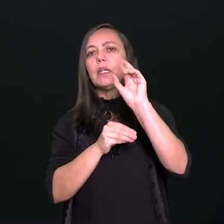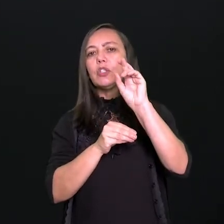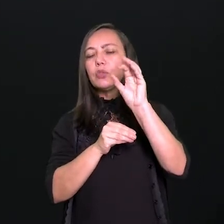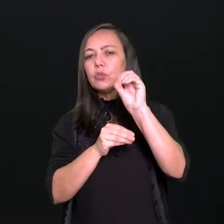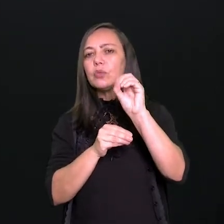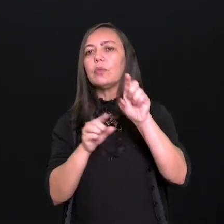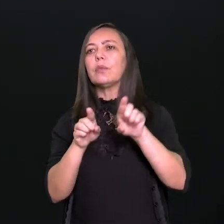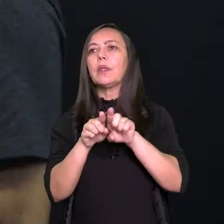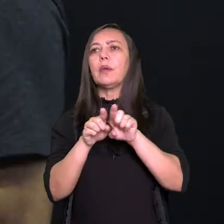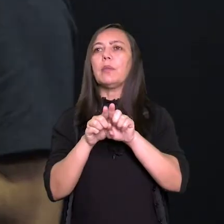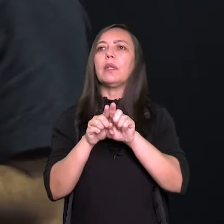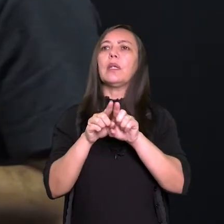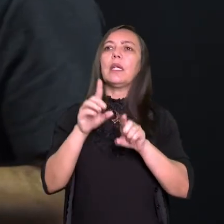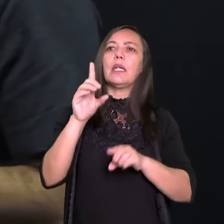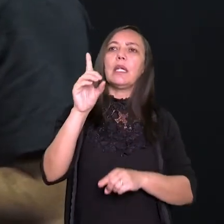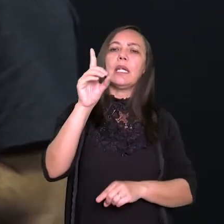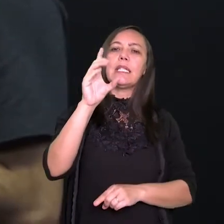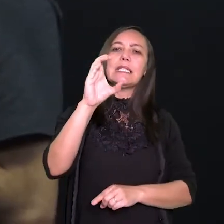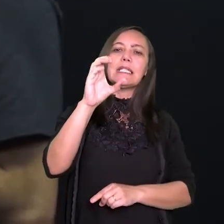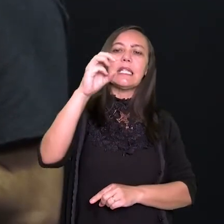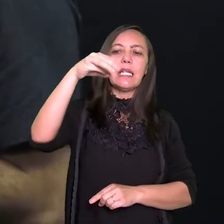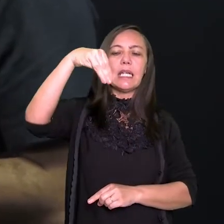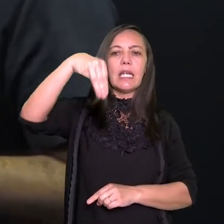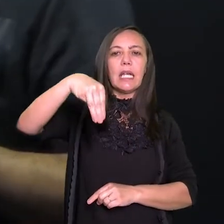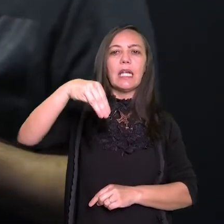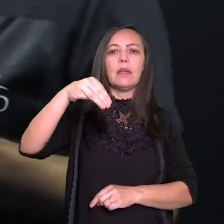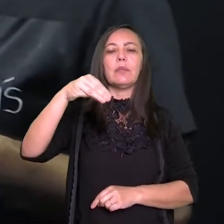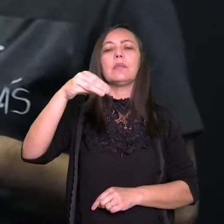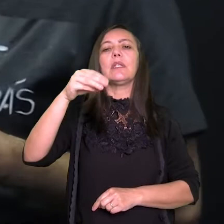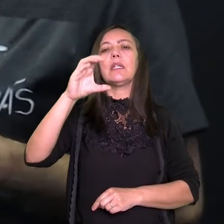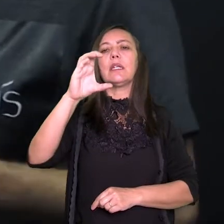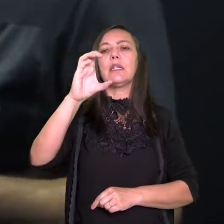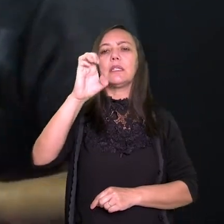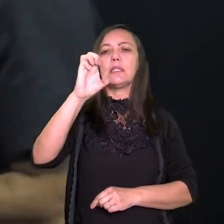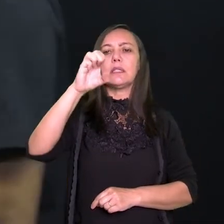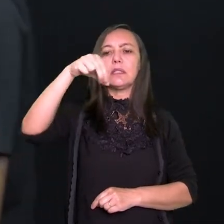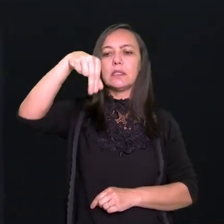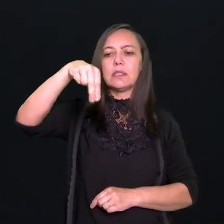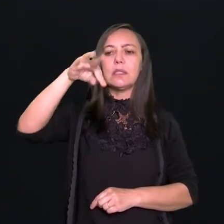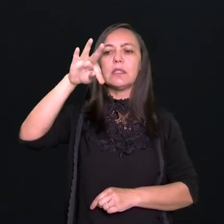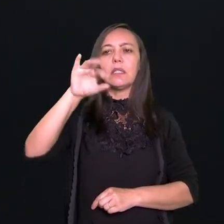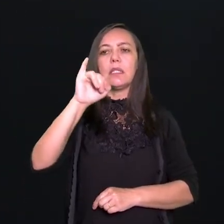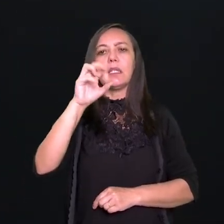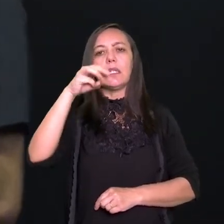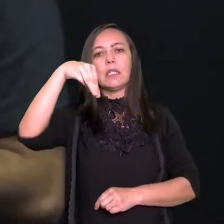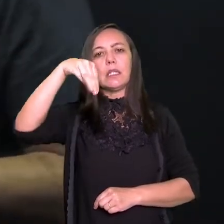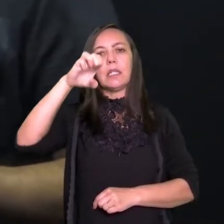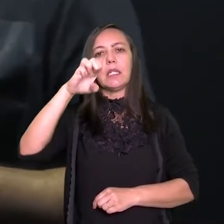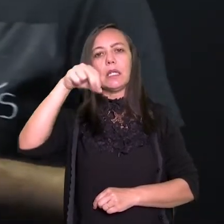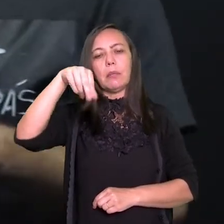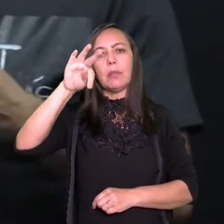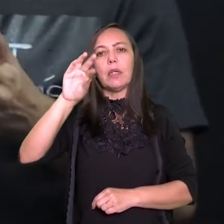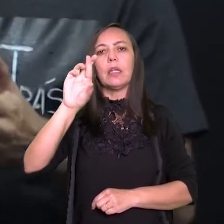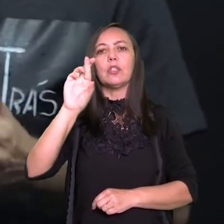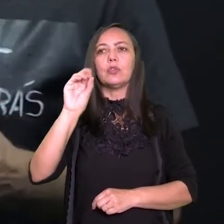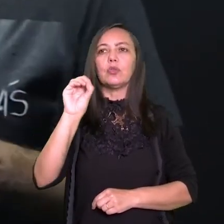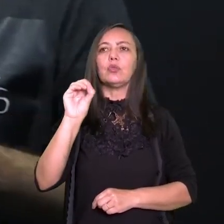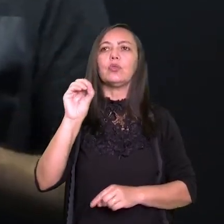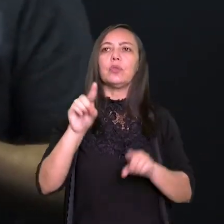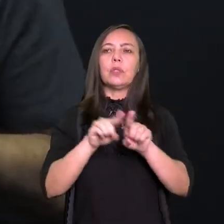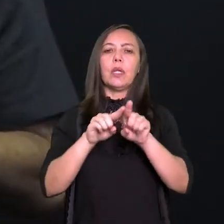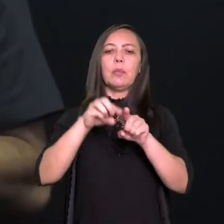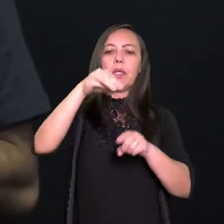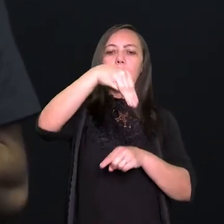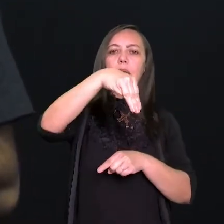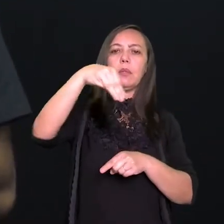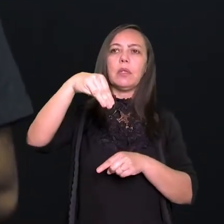é centímetro, e mm, que significa milímetro, tá? Então, essas três medidas, elas